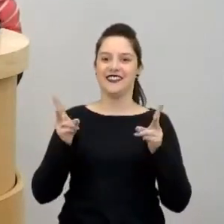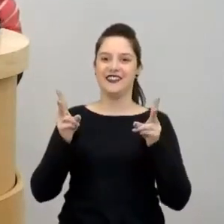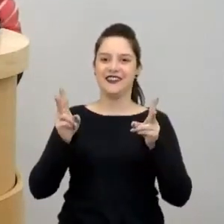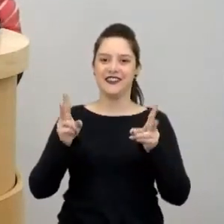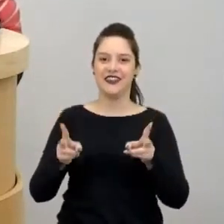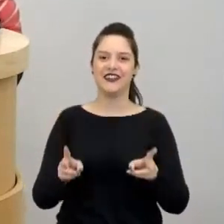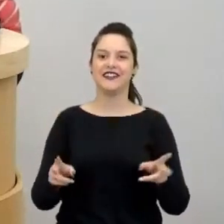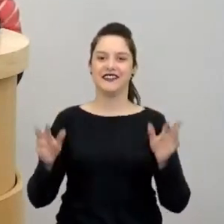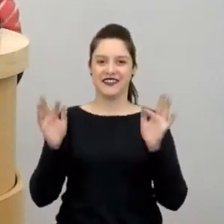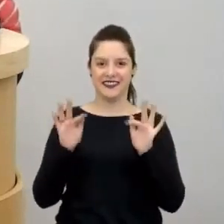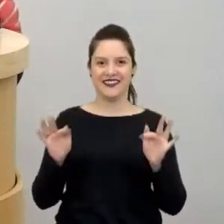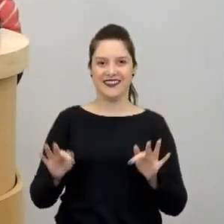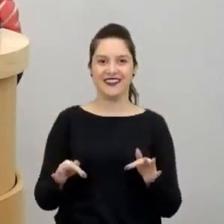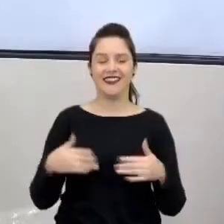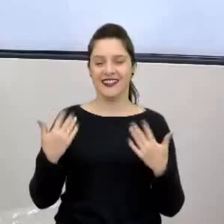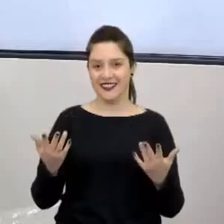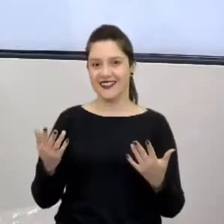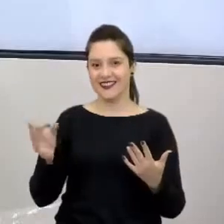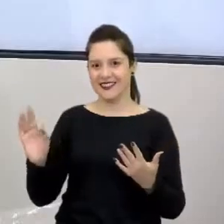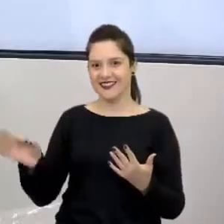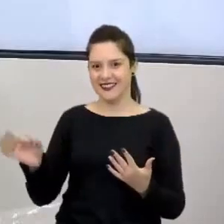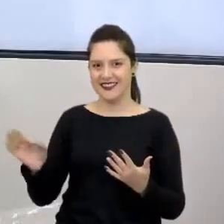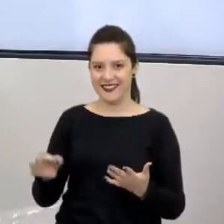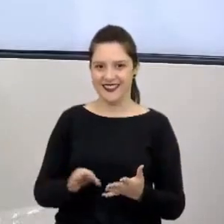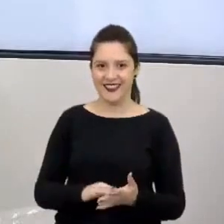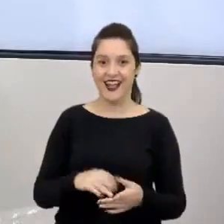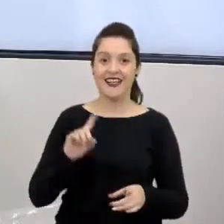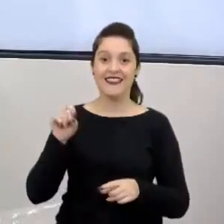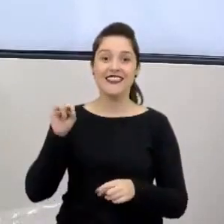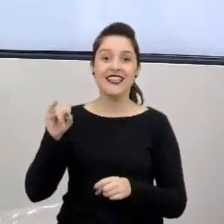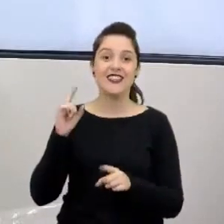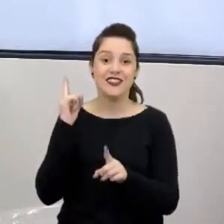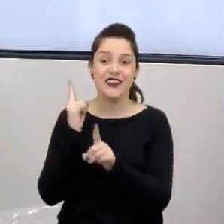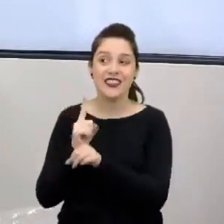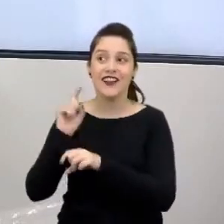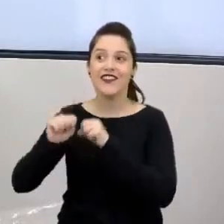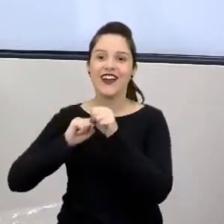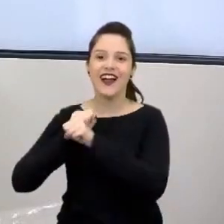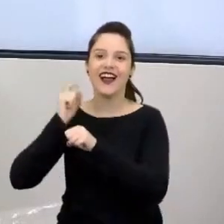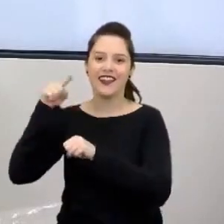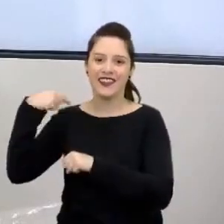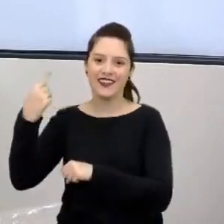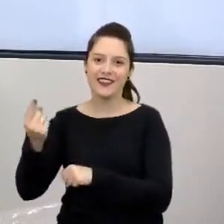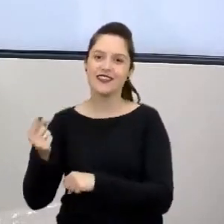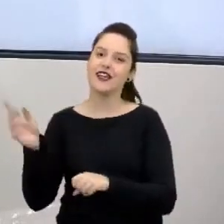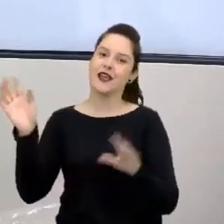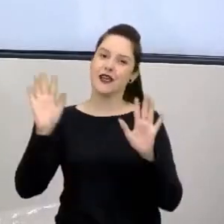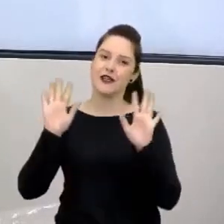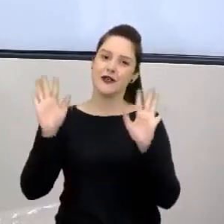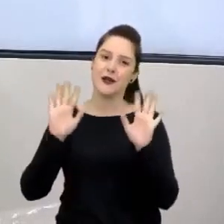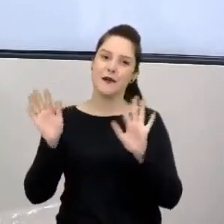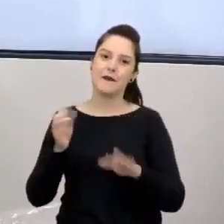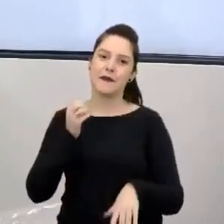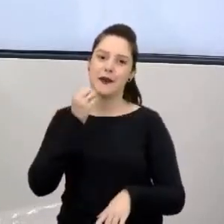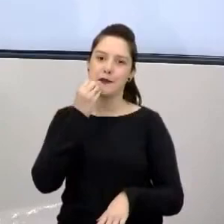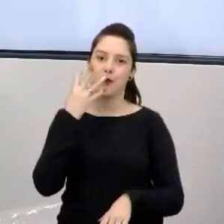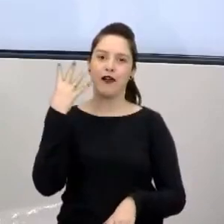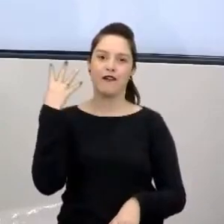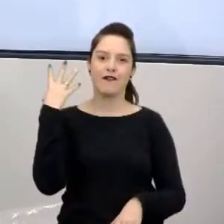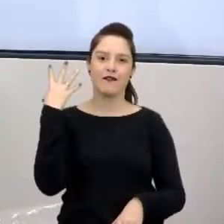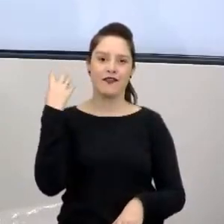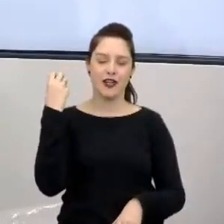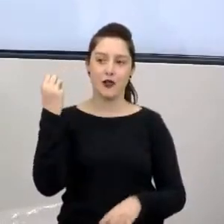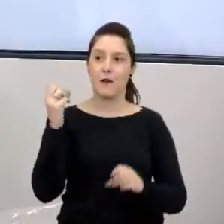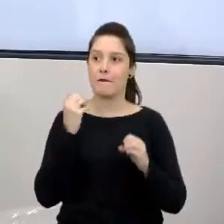e tecnologia. Exatamente, então a gente vai se encontrar ainda mais ano que vem. E espero que vocês tenham aí um bom final de ano, né?